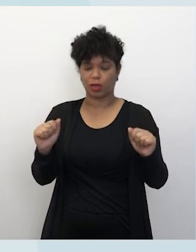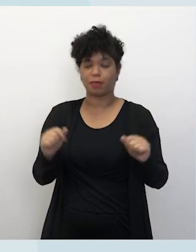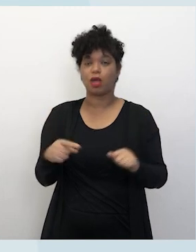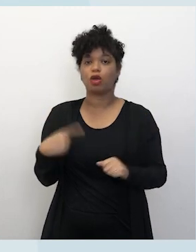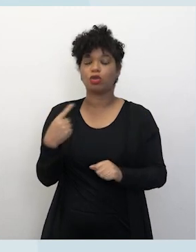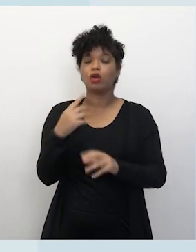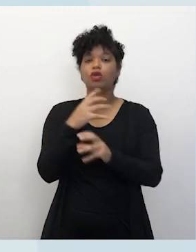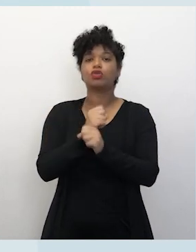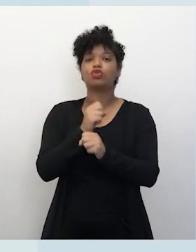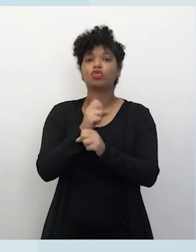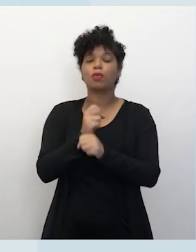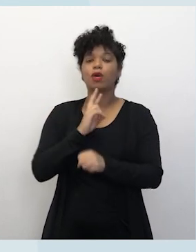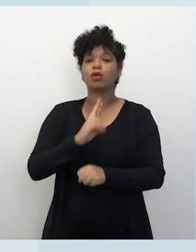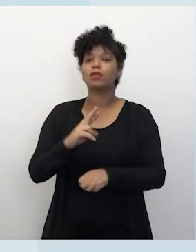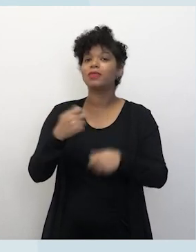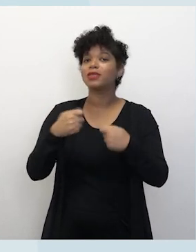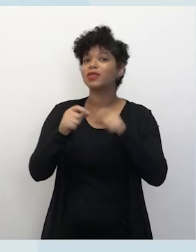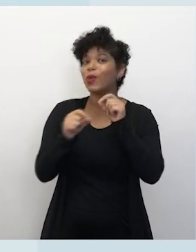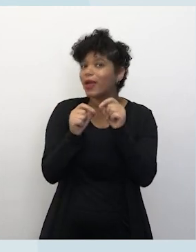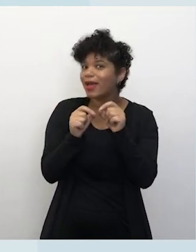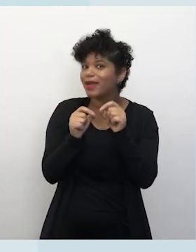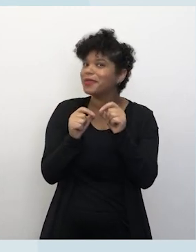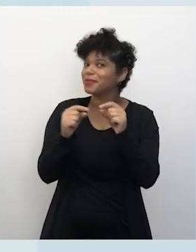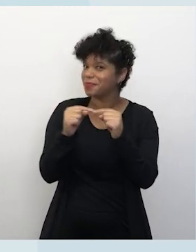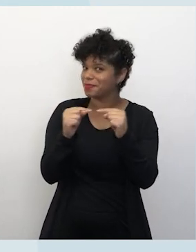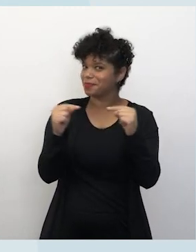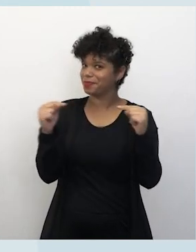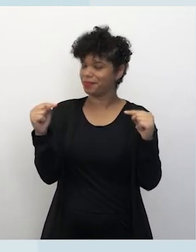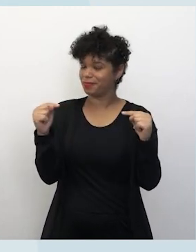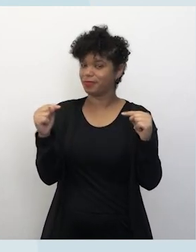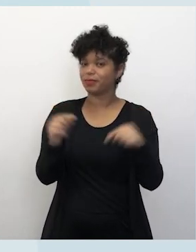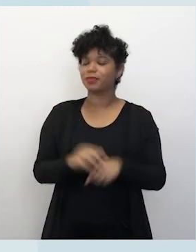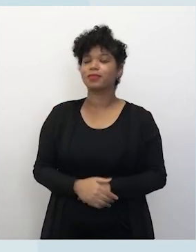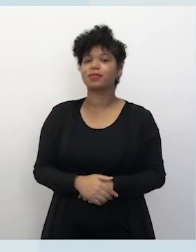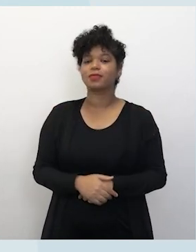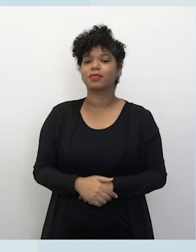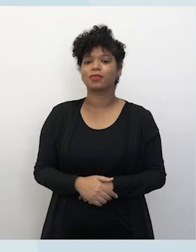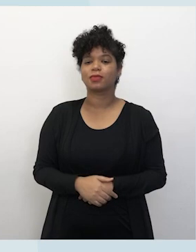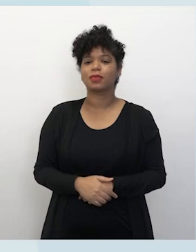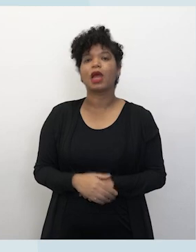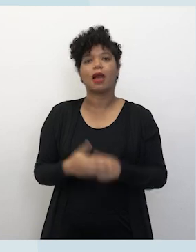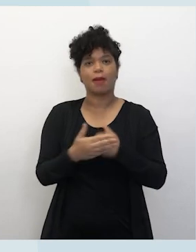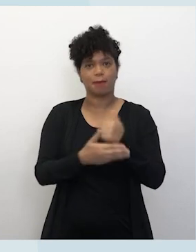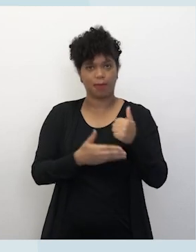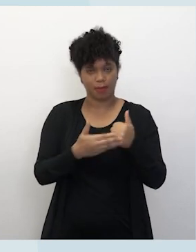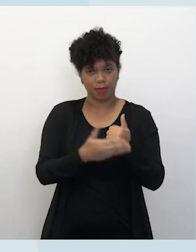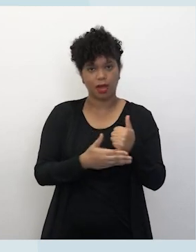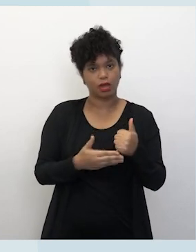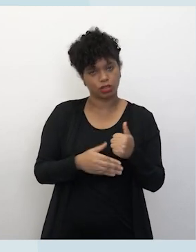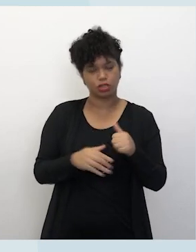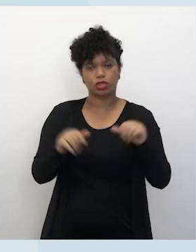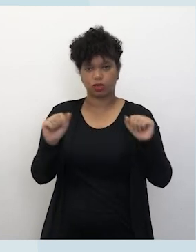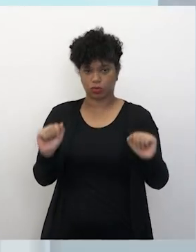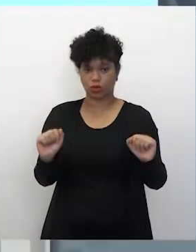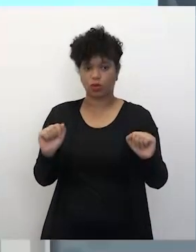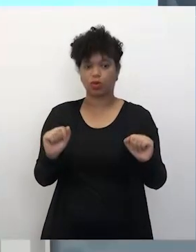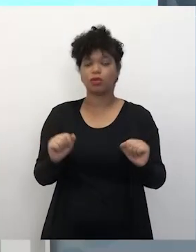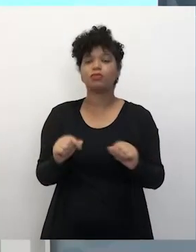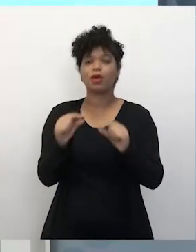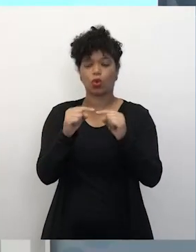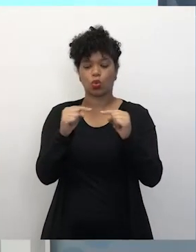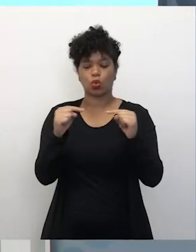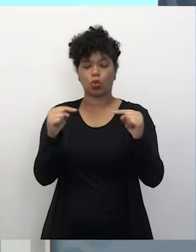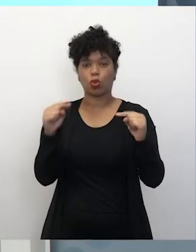resultado, basta pontinhos aí, a base e pontinhos, né? Um espacinho aí, o expoente. Então, o que a gente